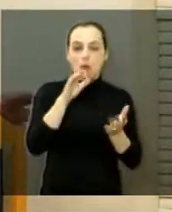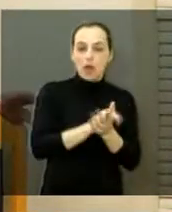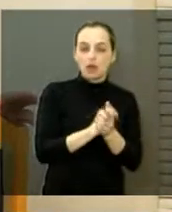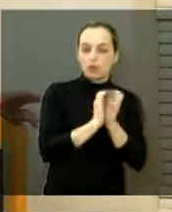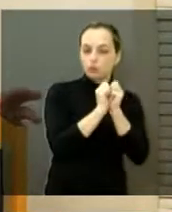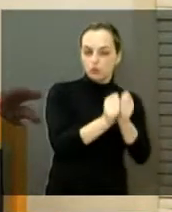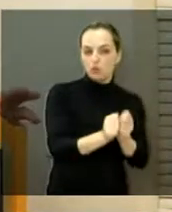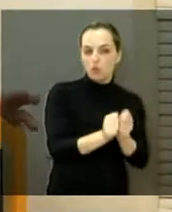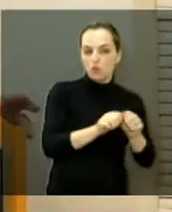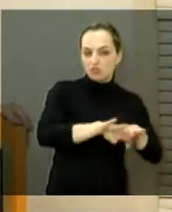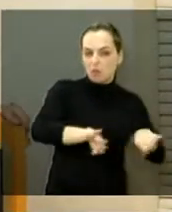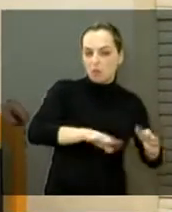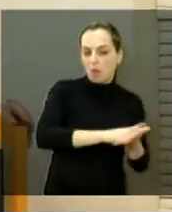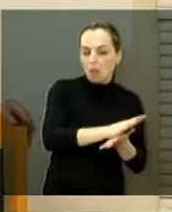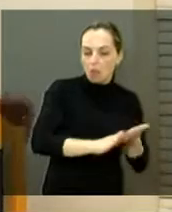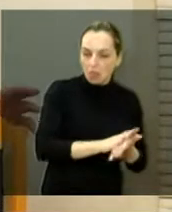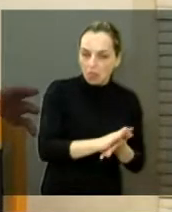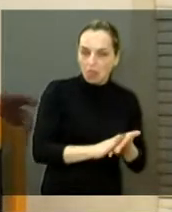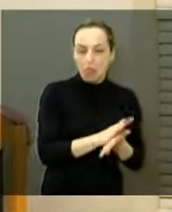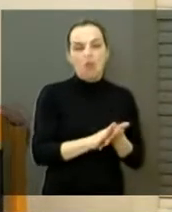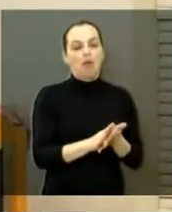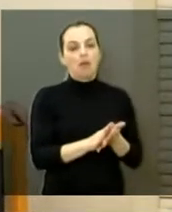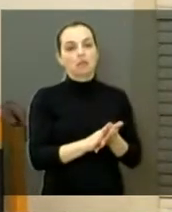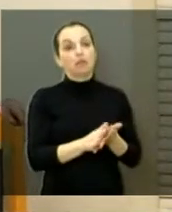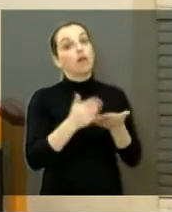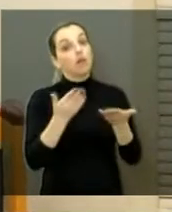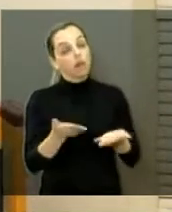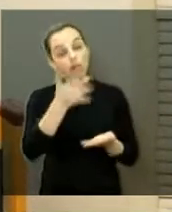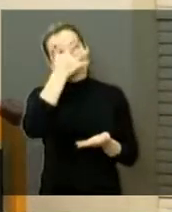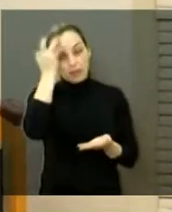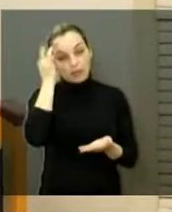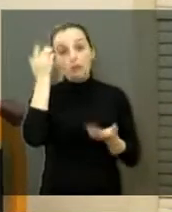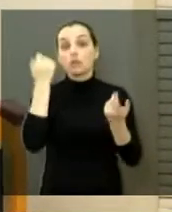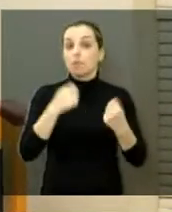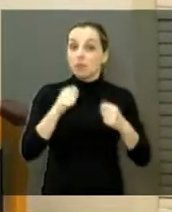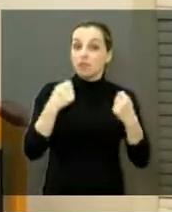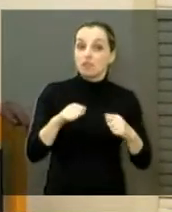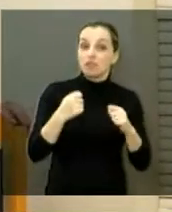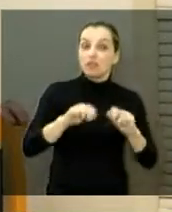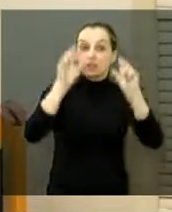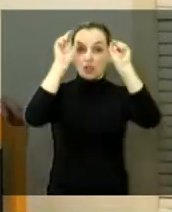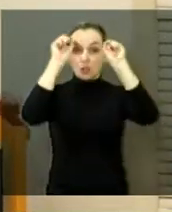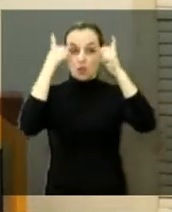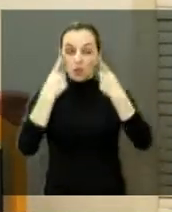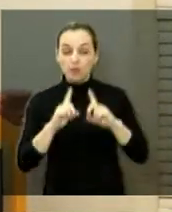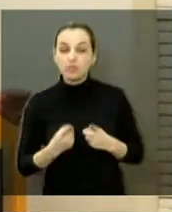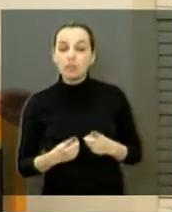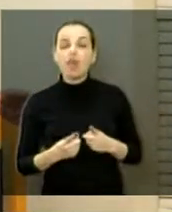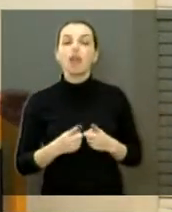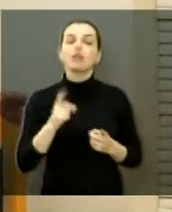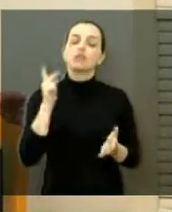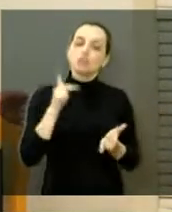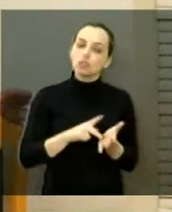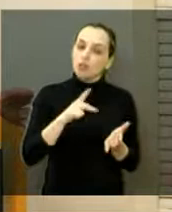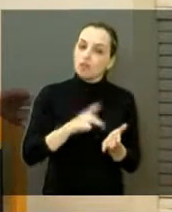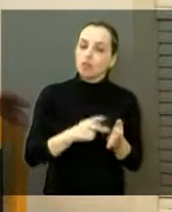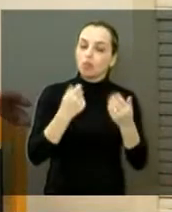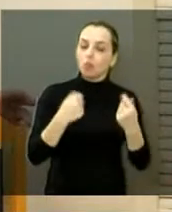Se a preferência é rimo de família, pessoas necessitadas, portadores com deficiência, pessoas de realmente